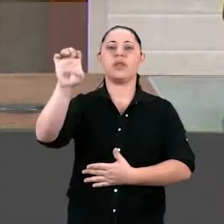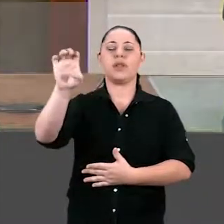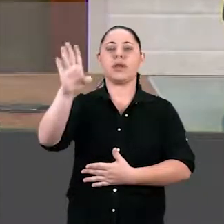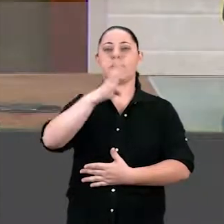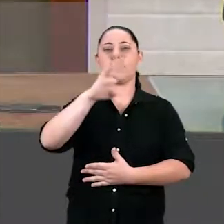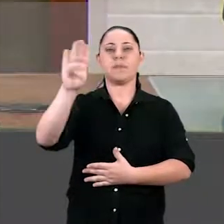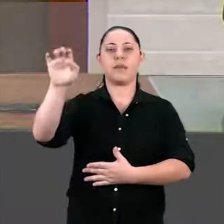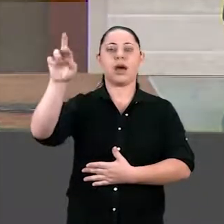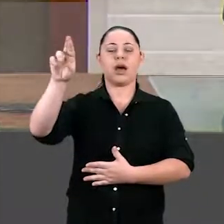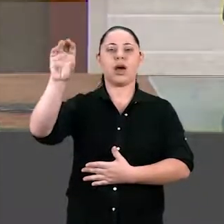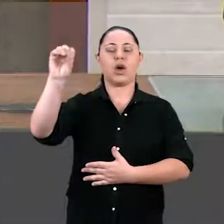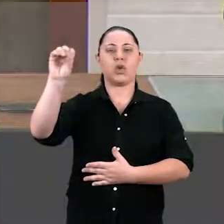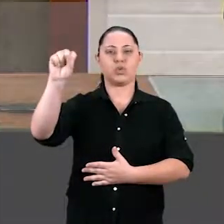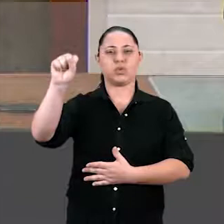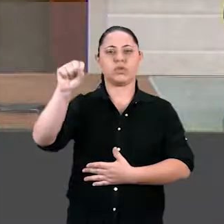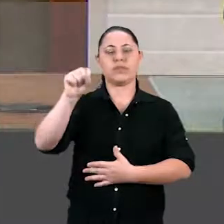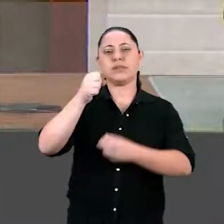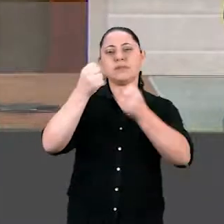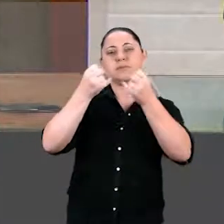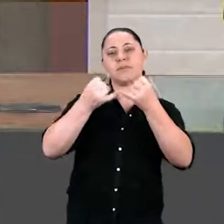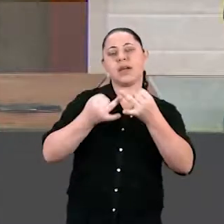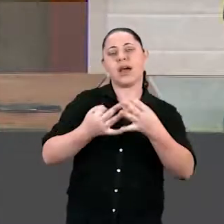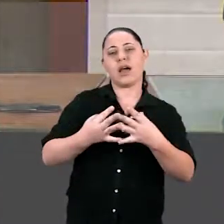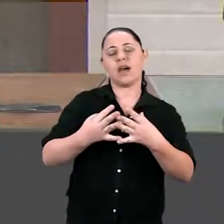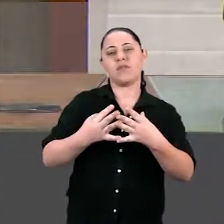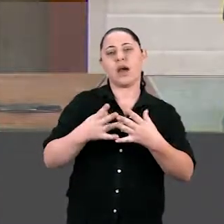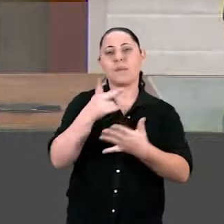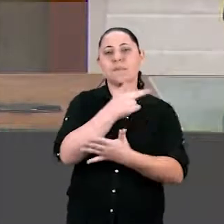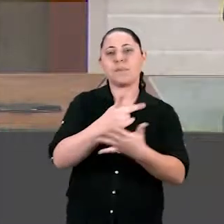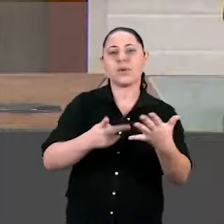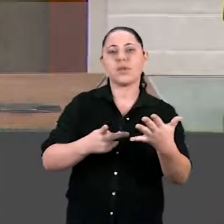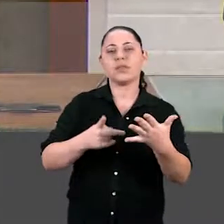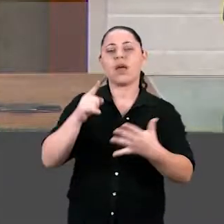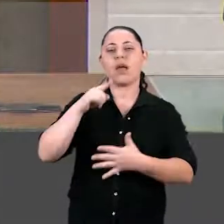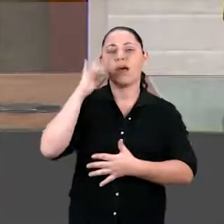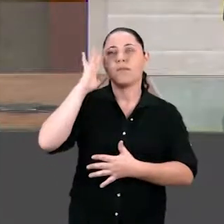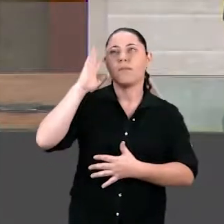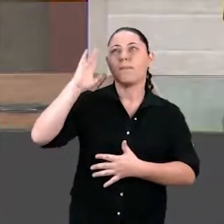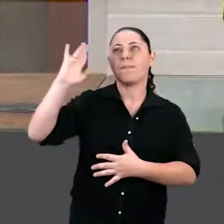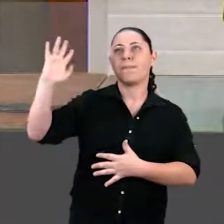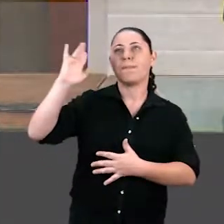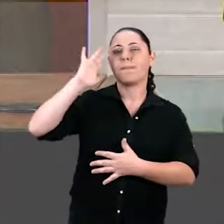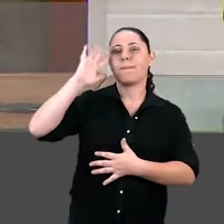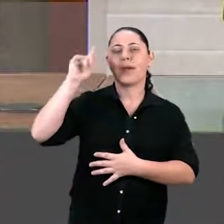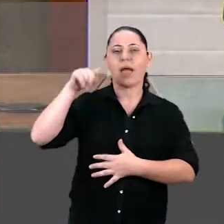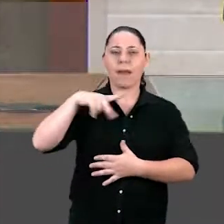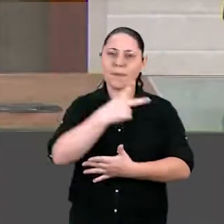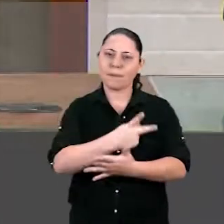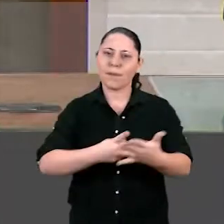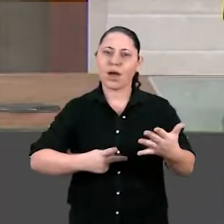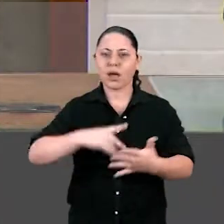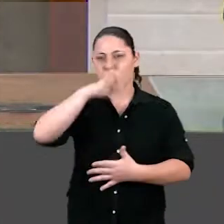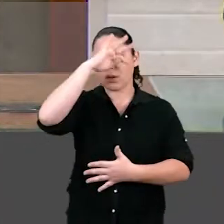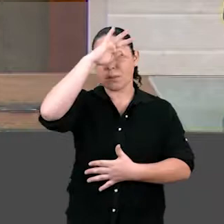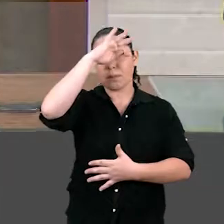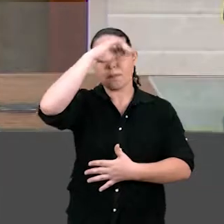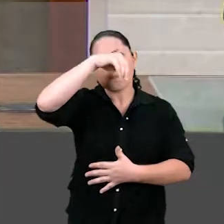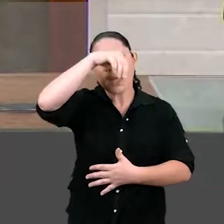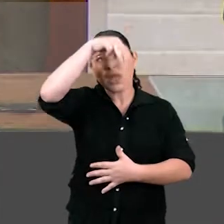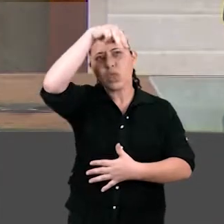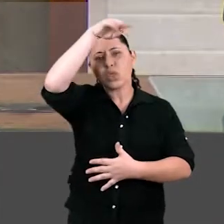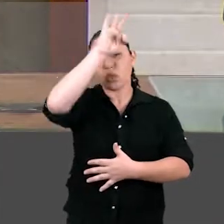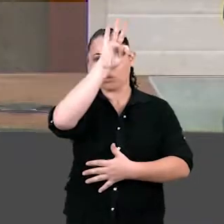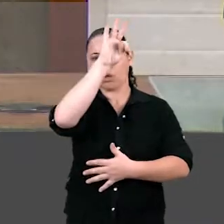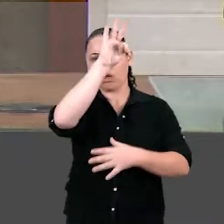a poesia é voar fora das asas. Este poeta matogrossense que adotou o sul do